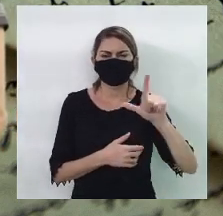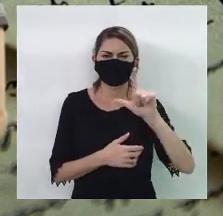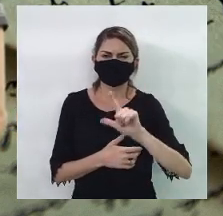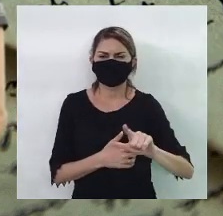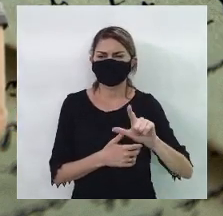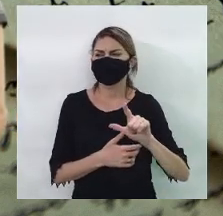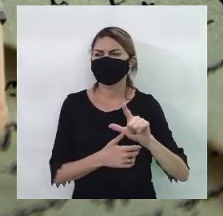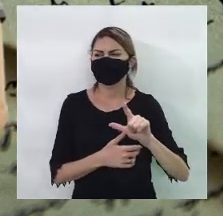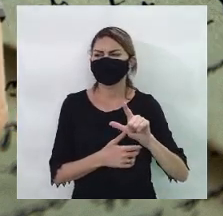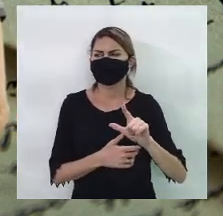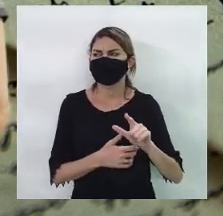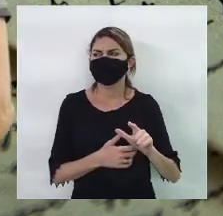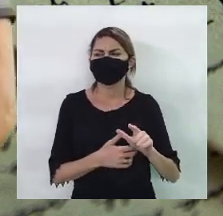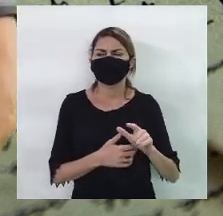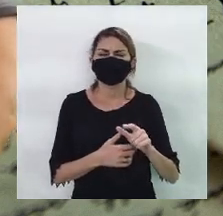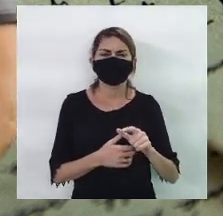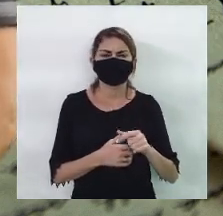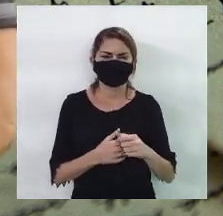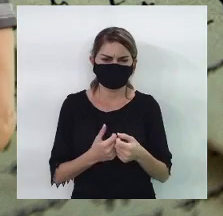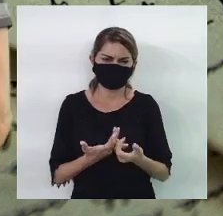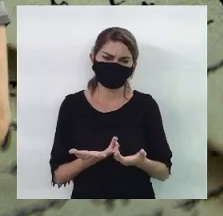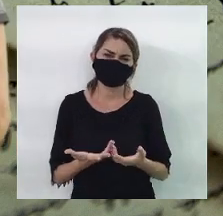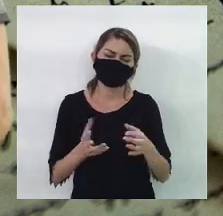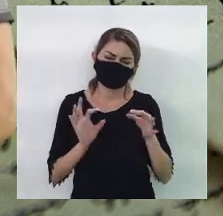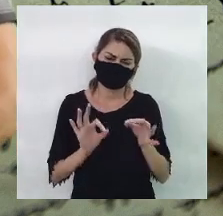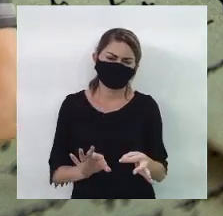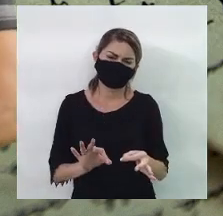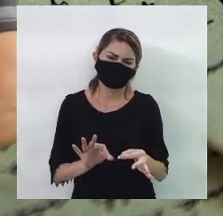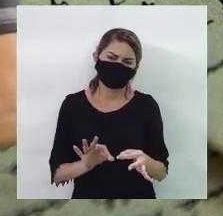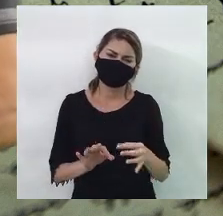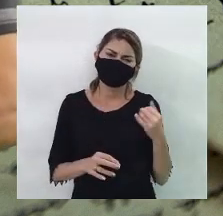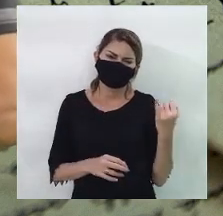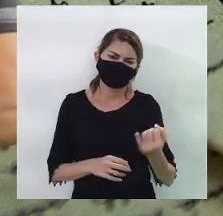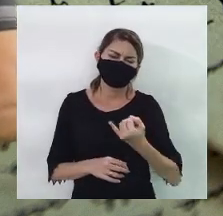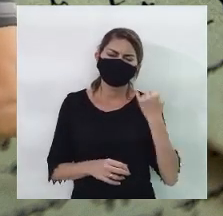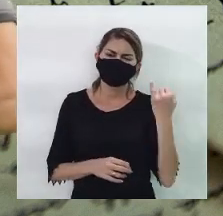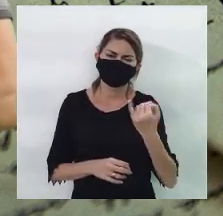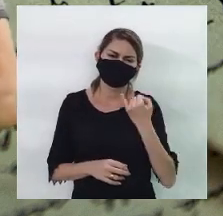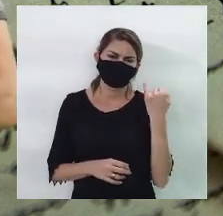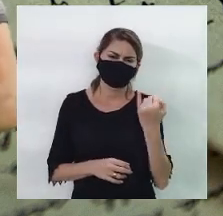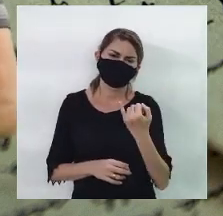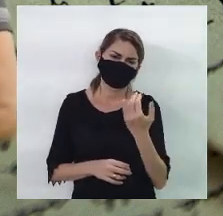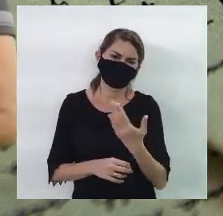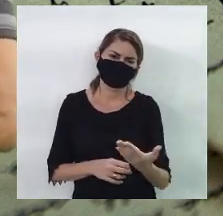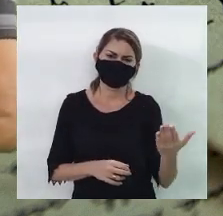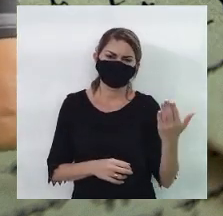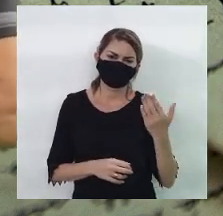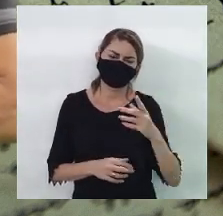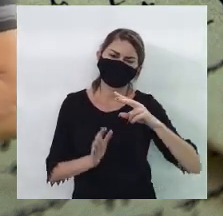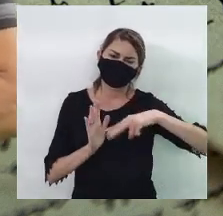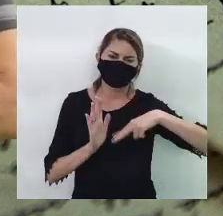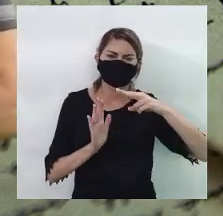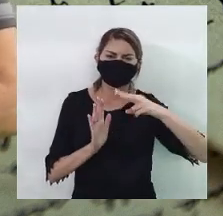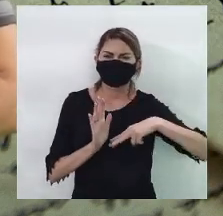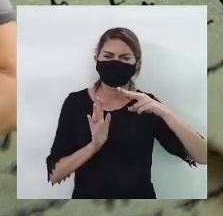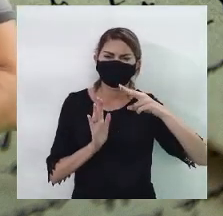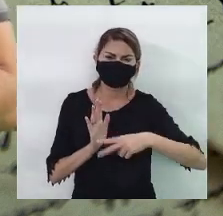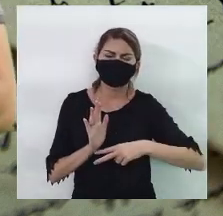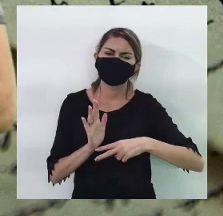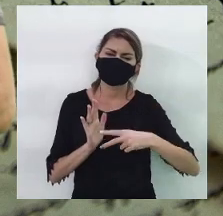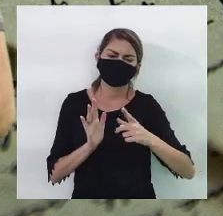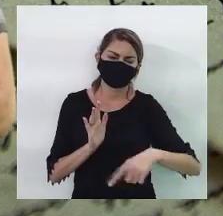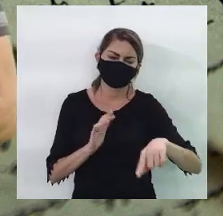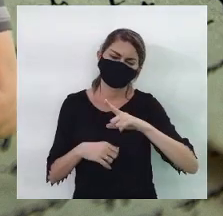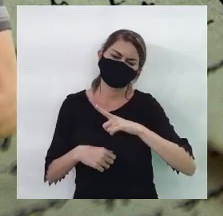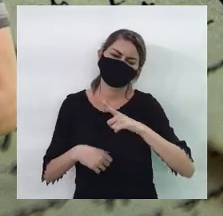para a literatura nesse mundo do corre-corre? Com certeza. É importante isso. É importante a gente ler. É importante nós